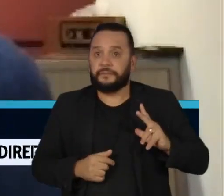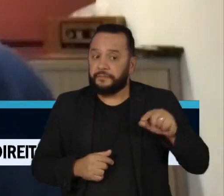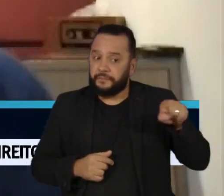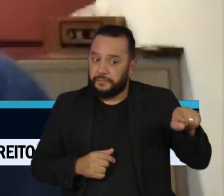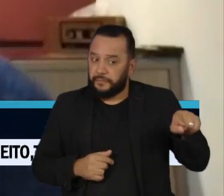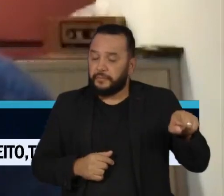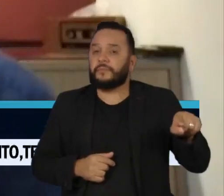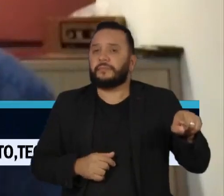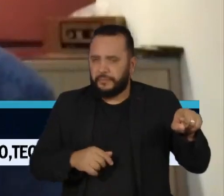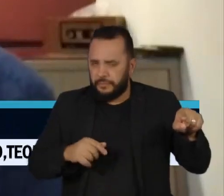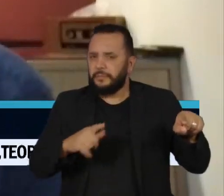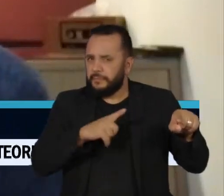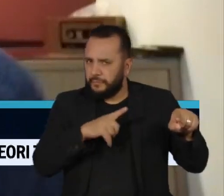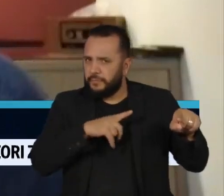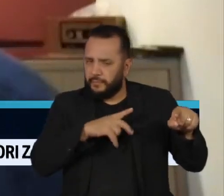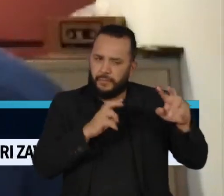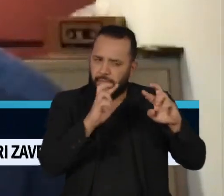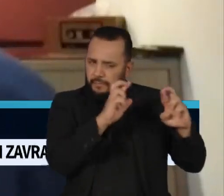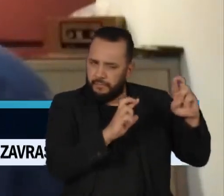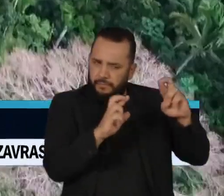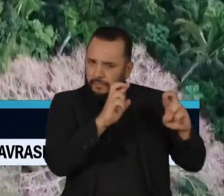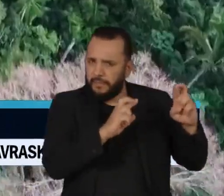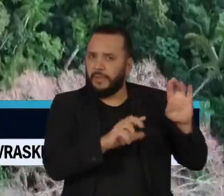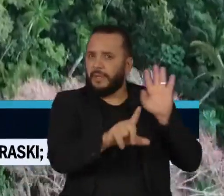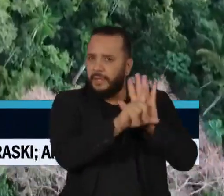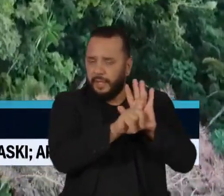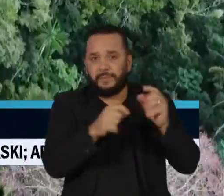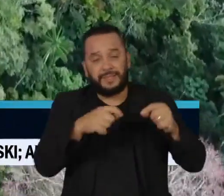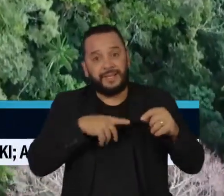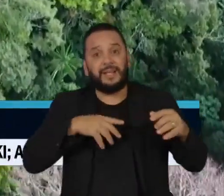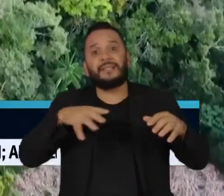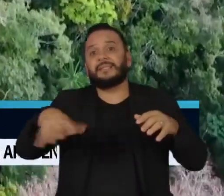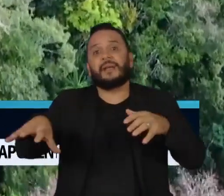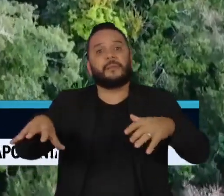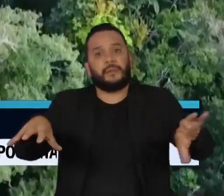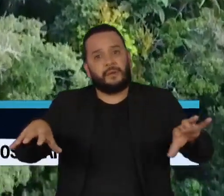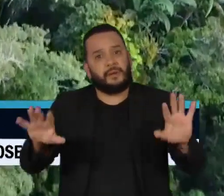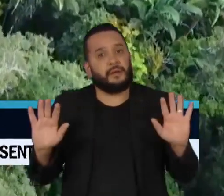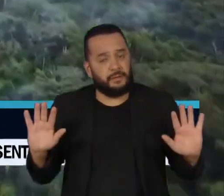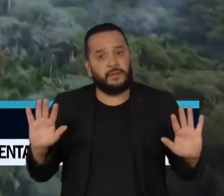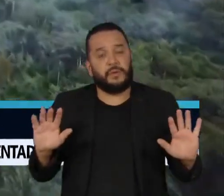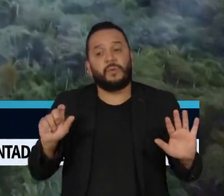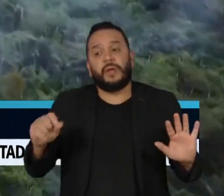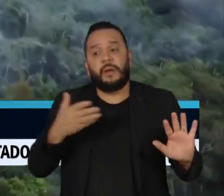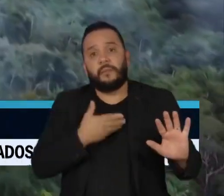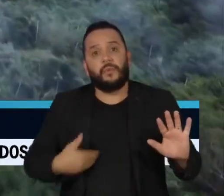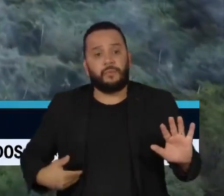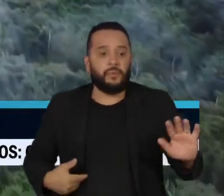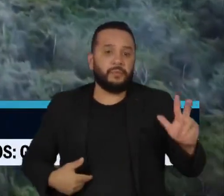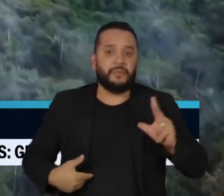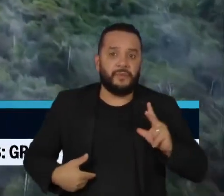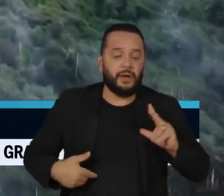privadas vão passar pelo rito do Código Florestal. Então, separar um pouco o que é público do que é